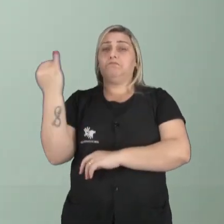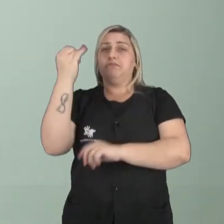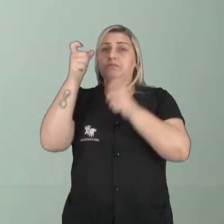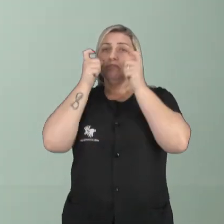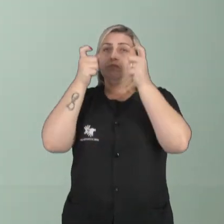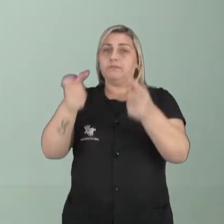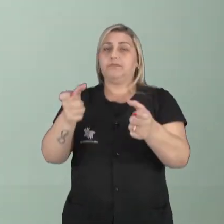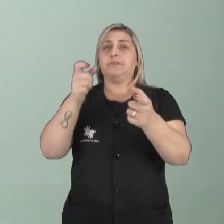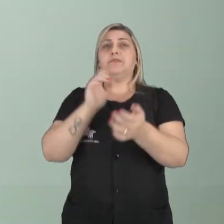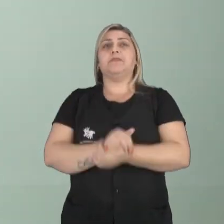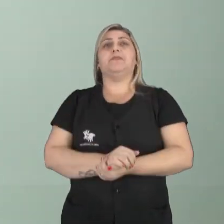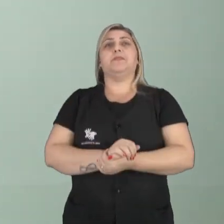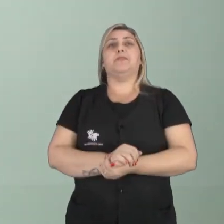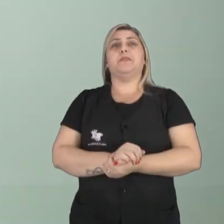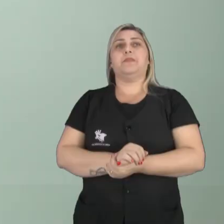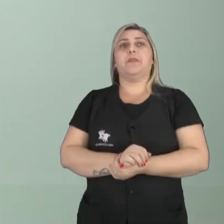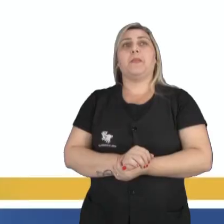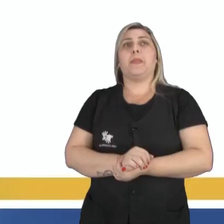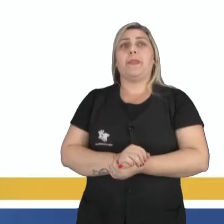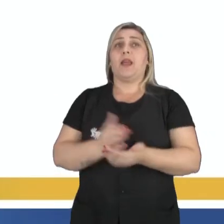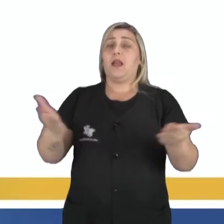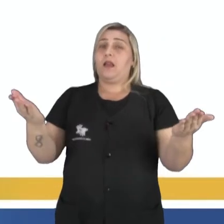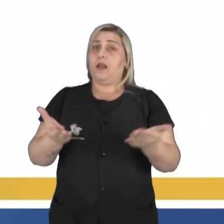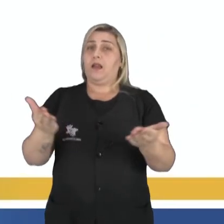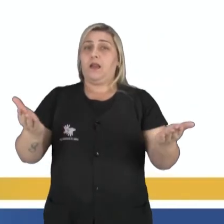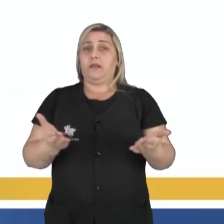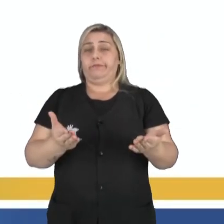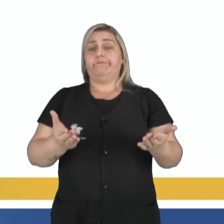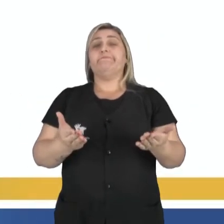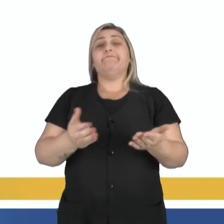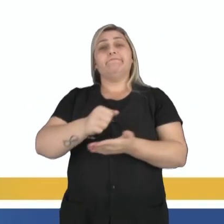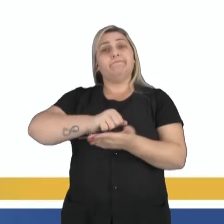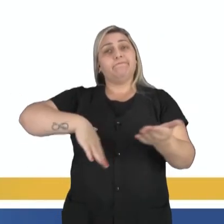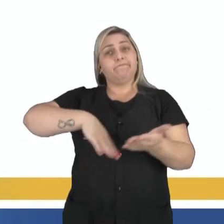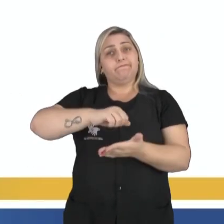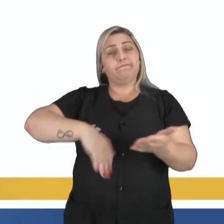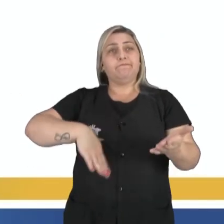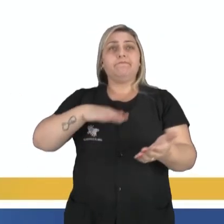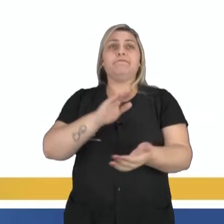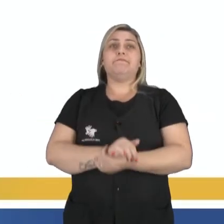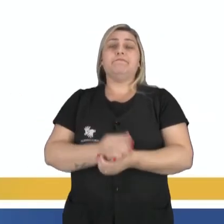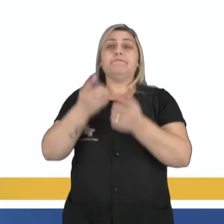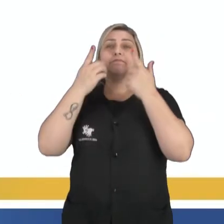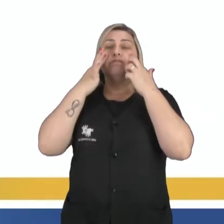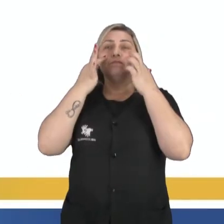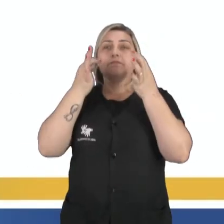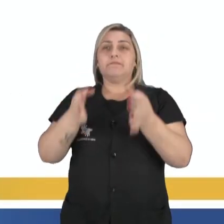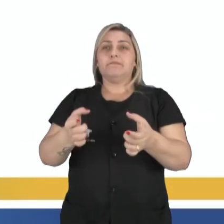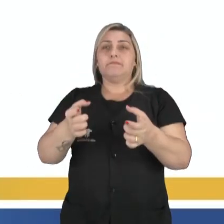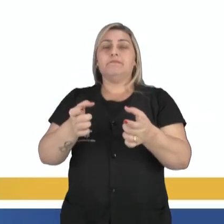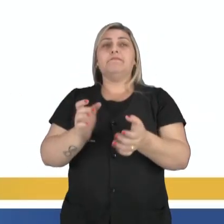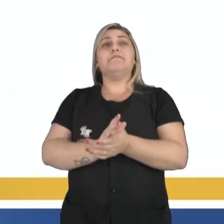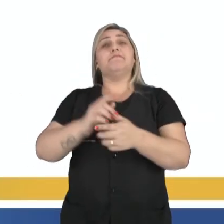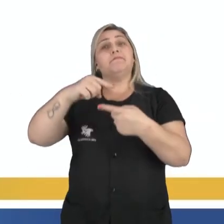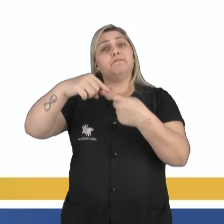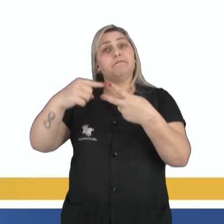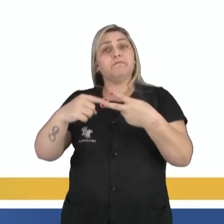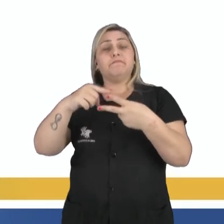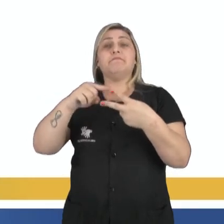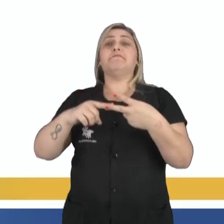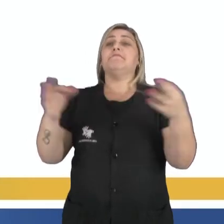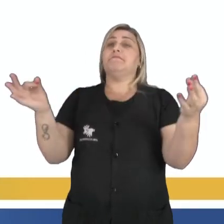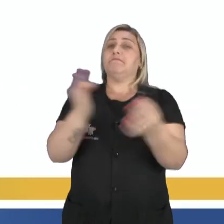estar atento a isso. Fica a dica para você aí. E aí a gente entra no nosso exercitando. Presta bem atenção nas duas questões